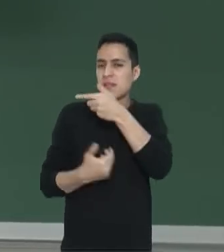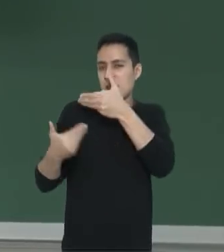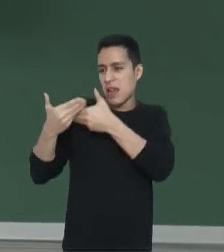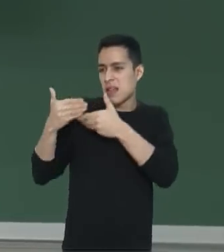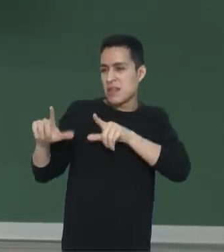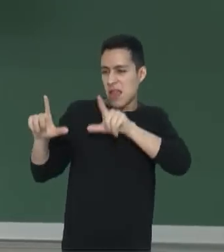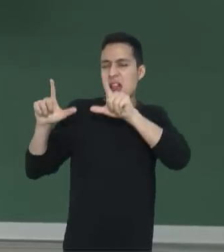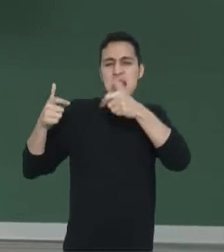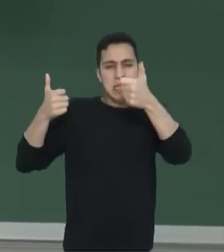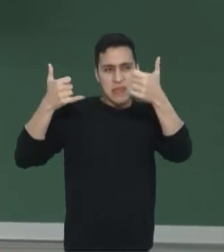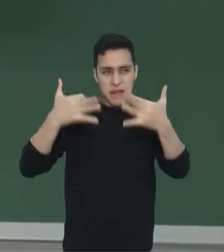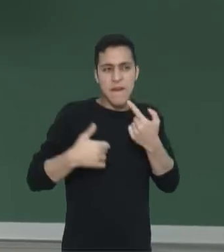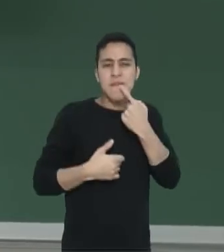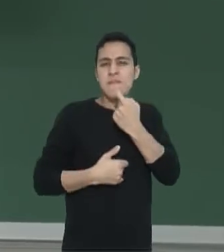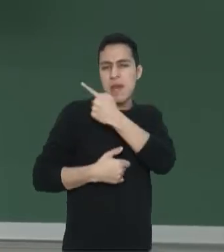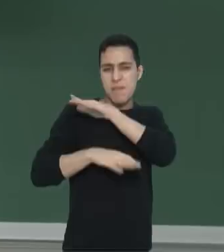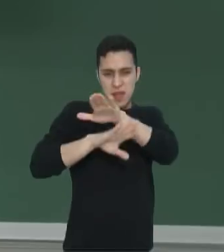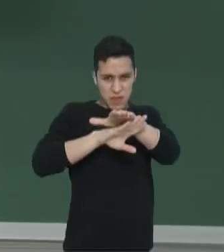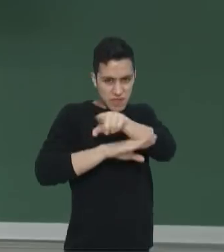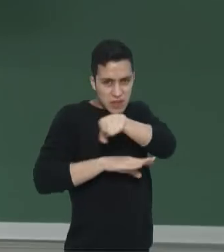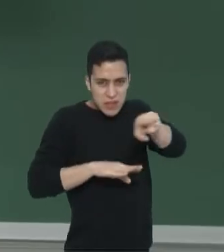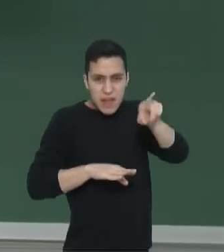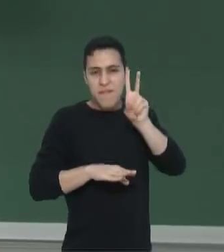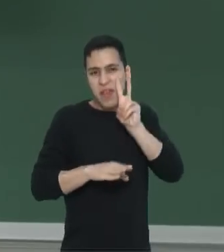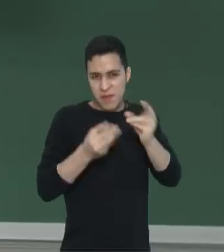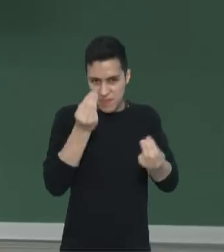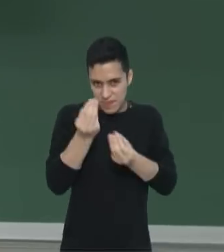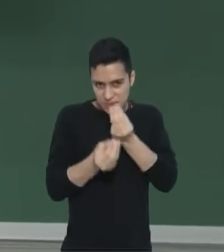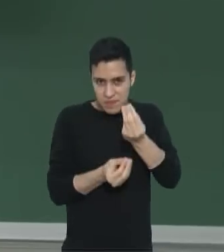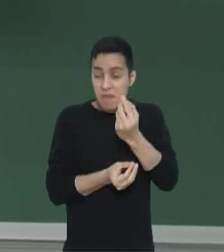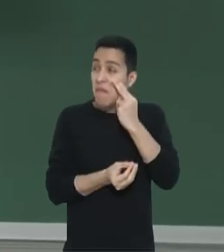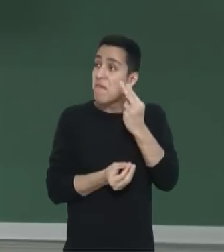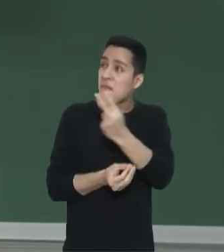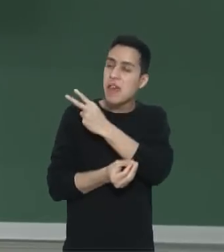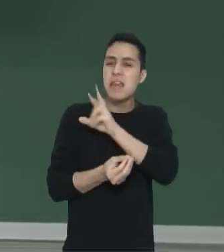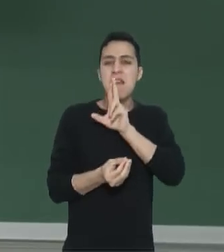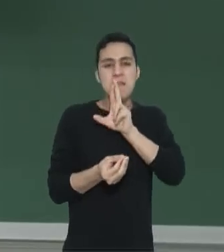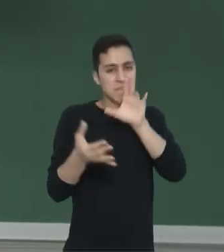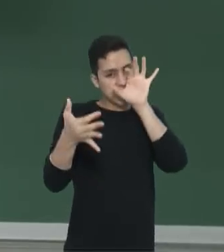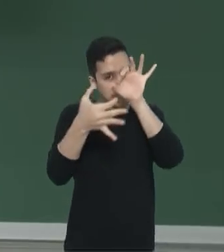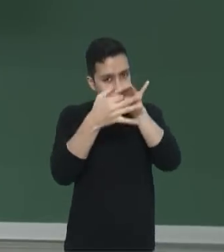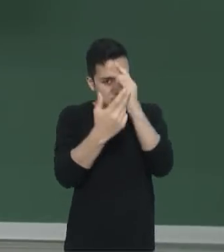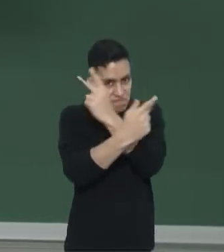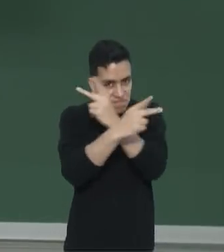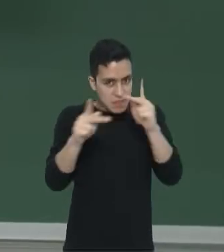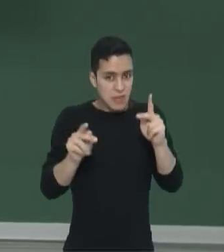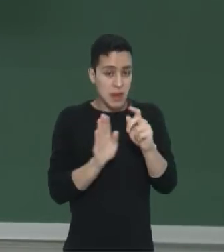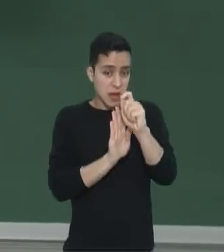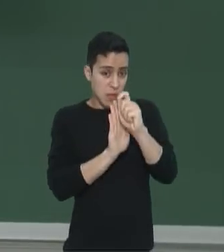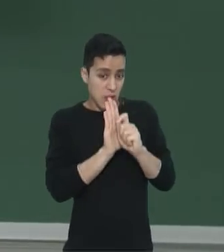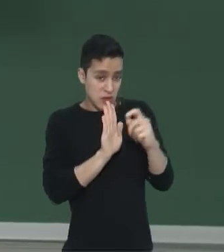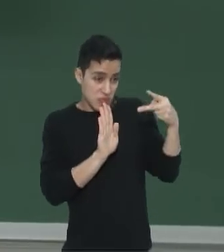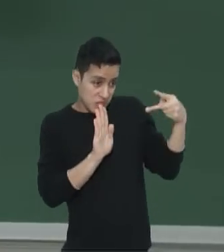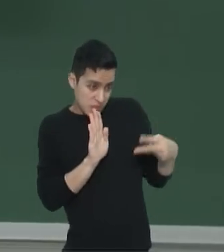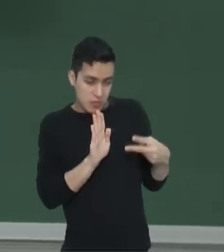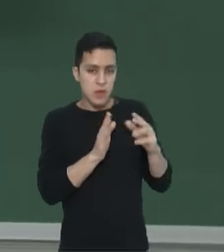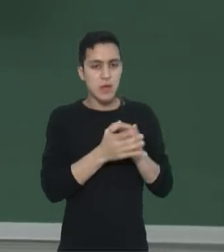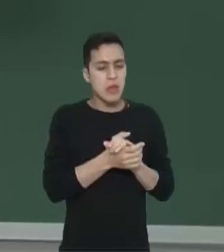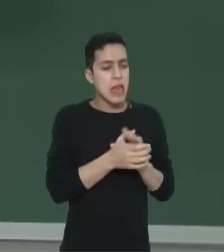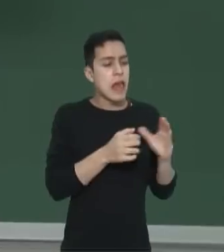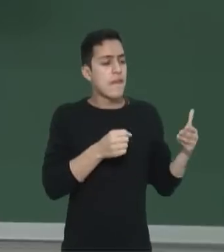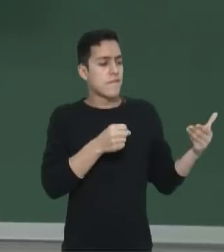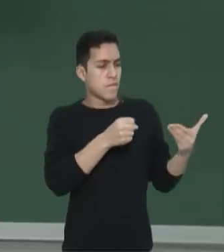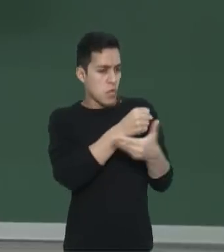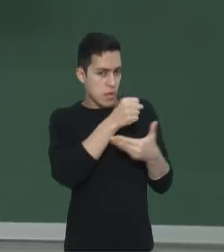essas palavras, está em vermelho ali para te ajudar. Então, confira aí sua resposta. Nós temos o artigo 2º, como eu disse,